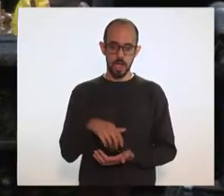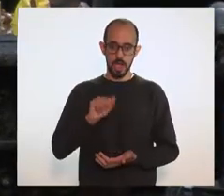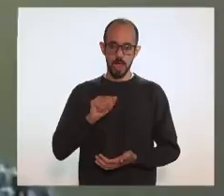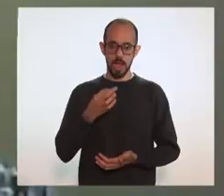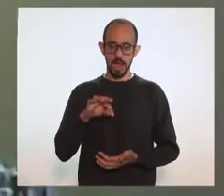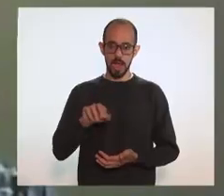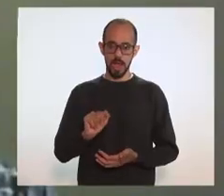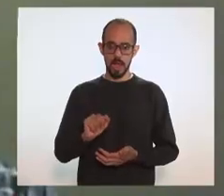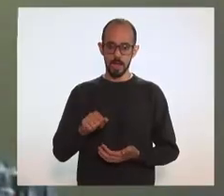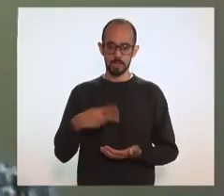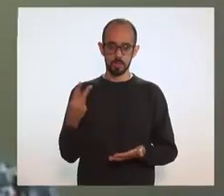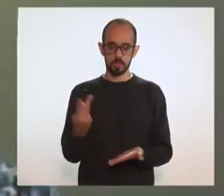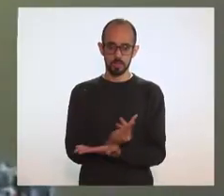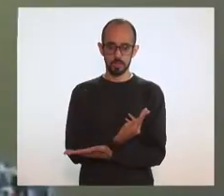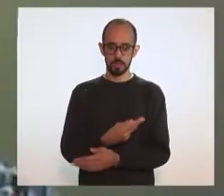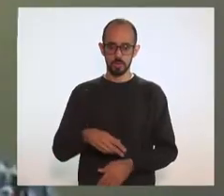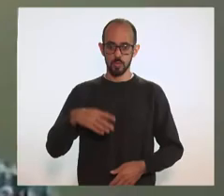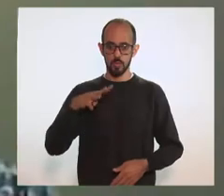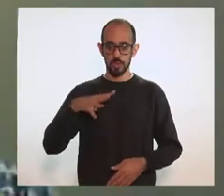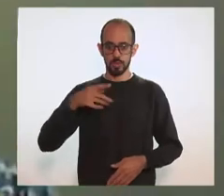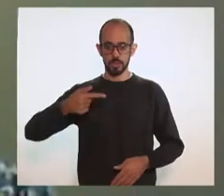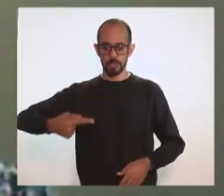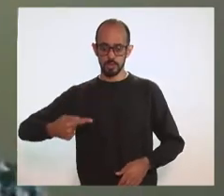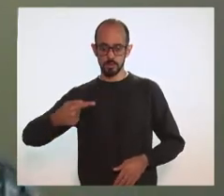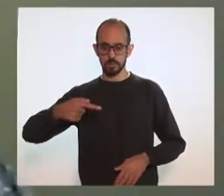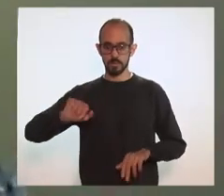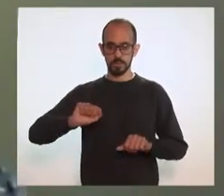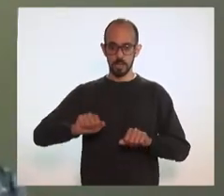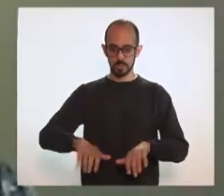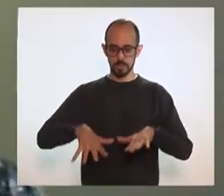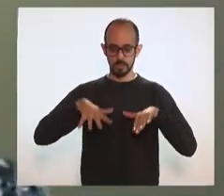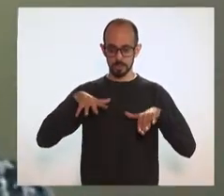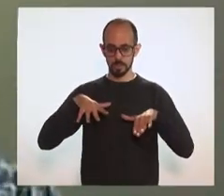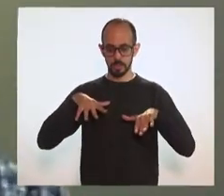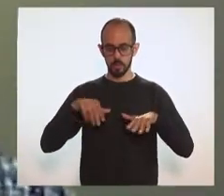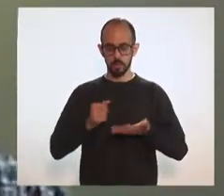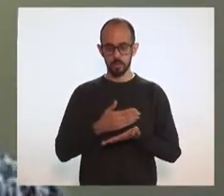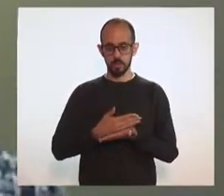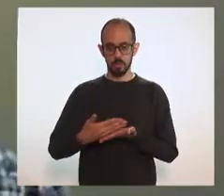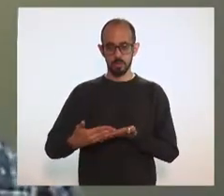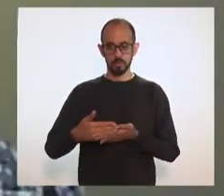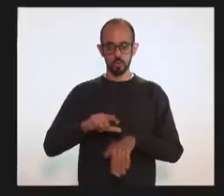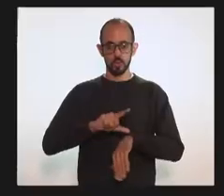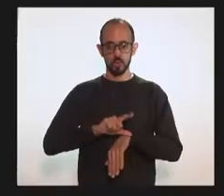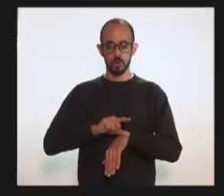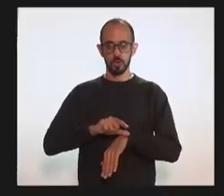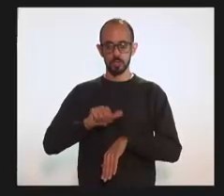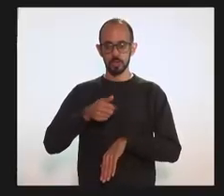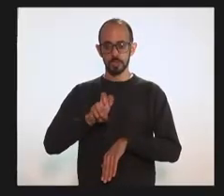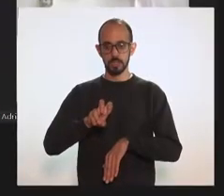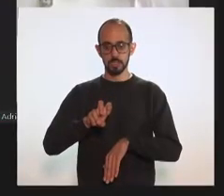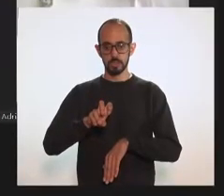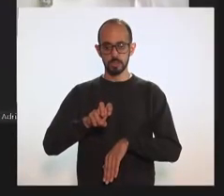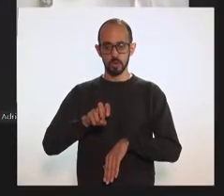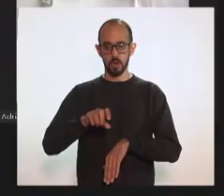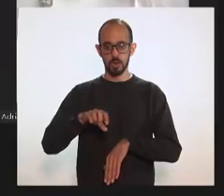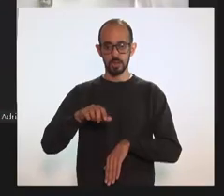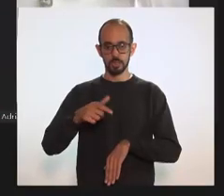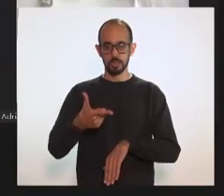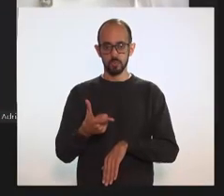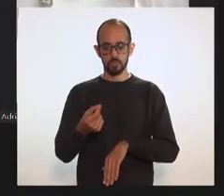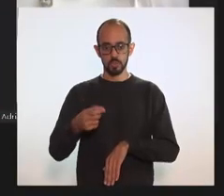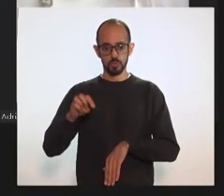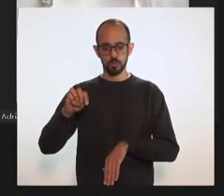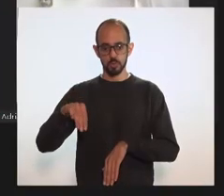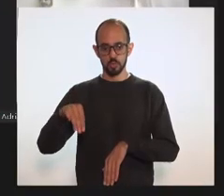exatidão o ocorrido na 47ª sessão extraordinária, que, iniciada às 15 horas e 8 minutos, encerrou-se